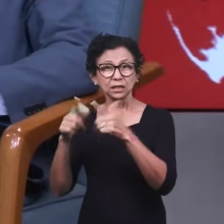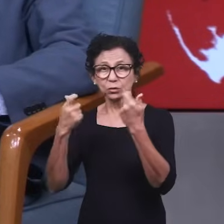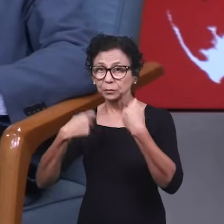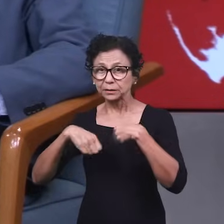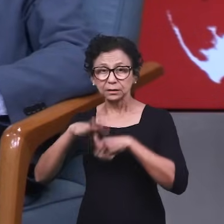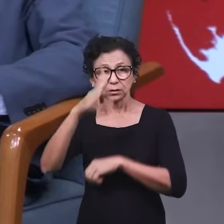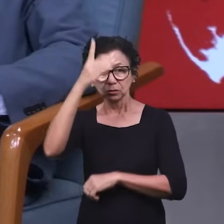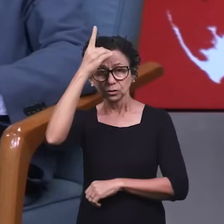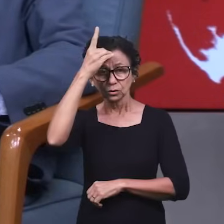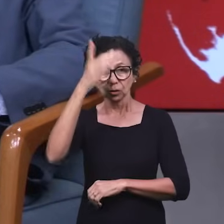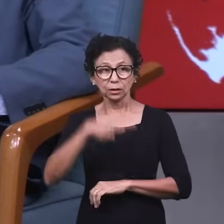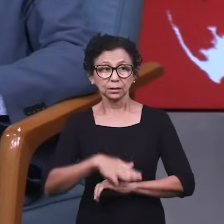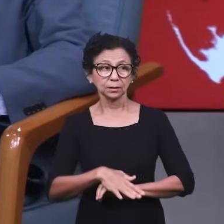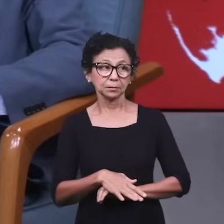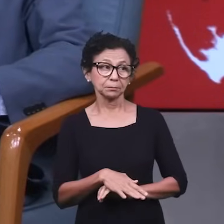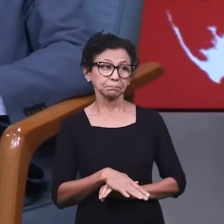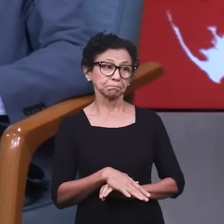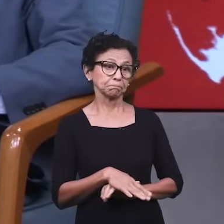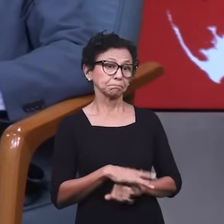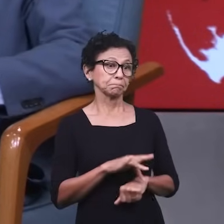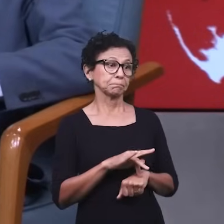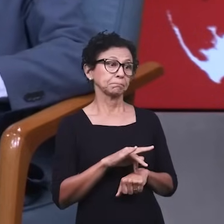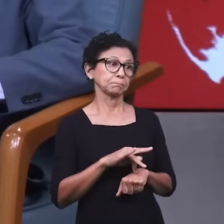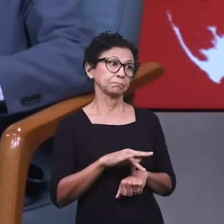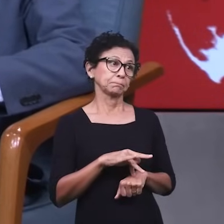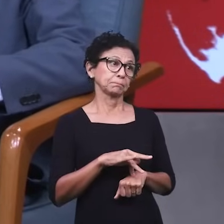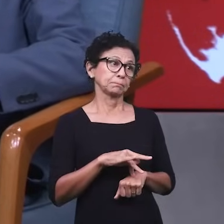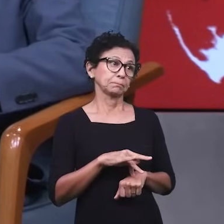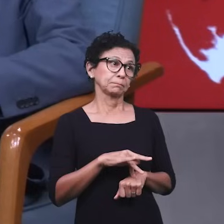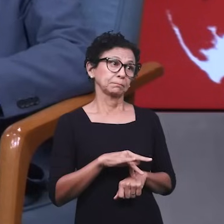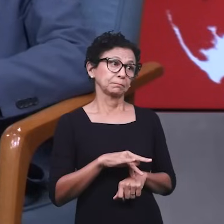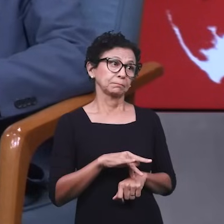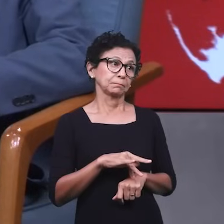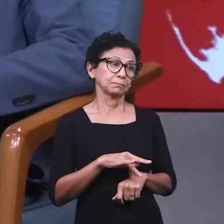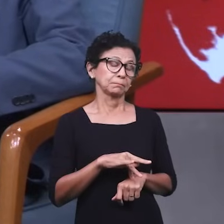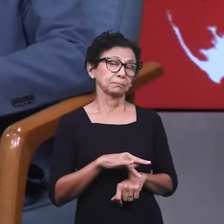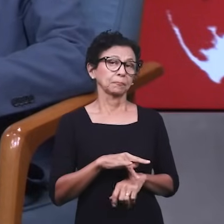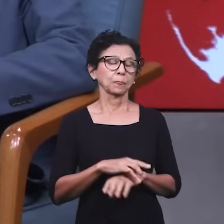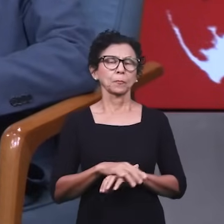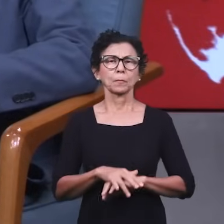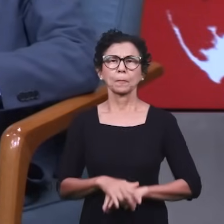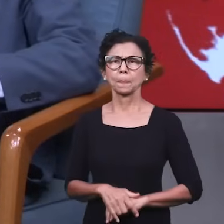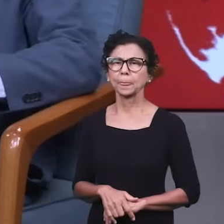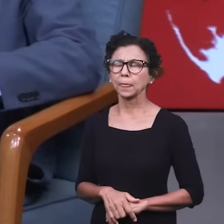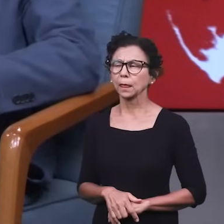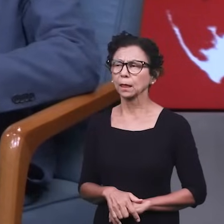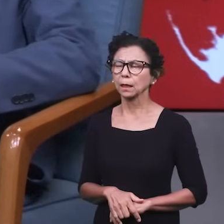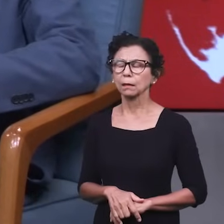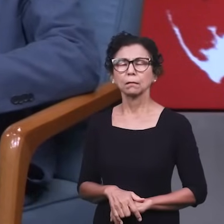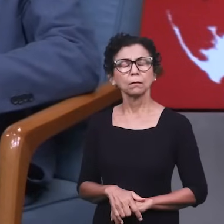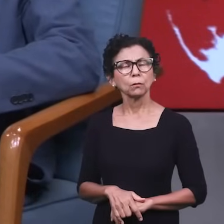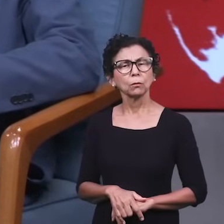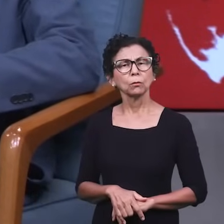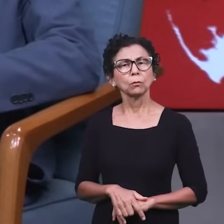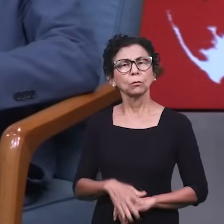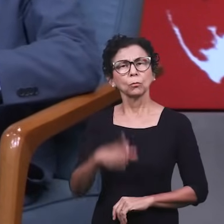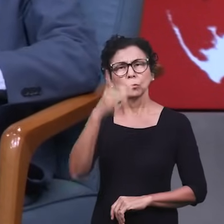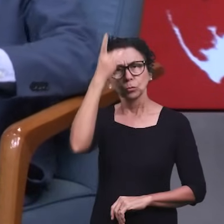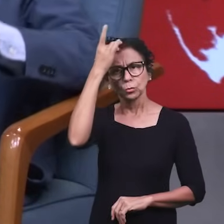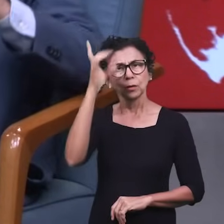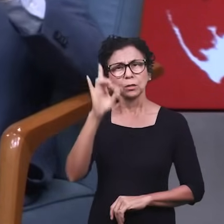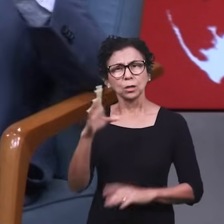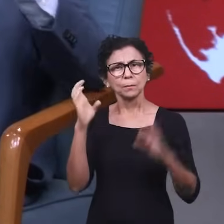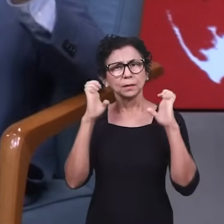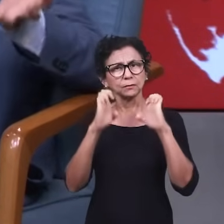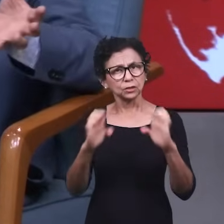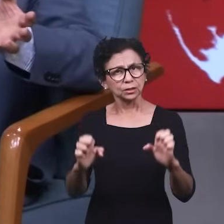ficou assim, parado. Os dons não são só para a evangelização. Há os dons para a evangelização.